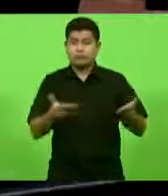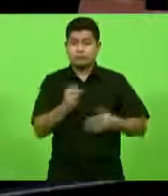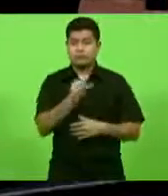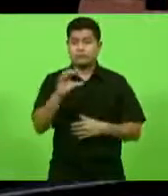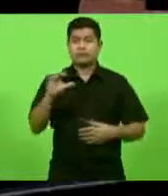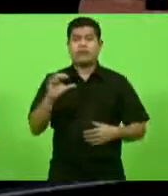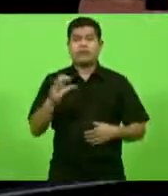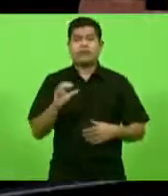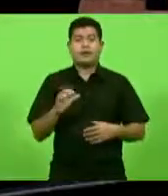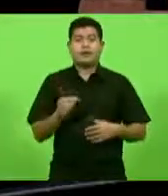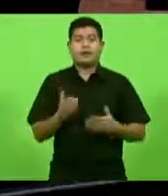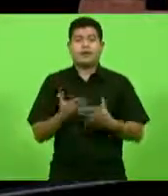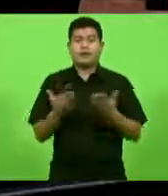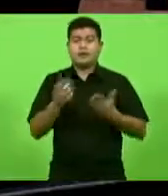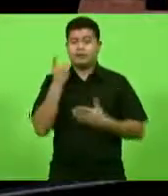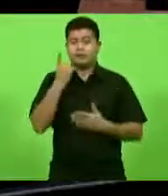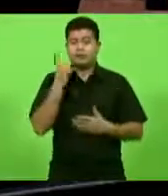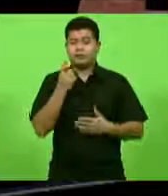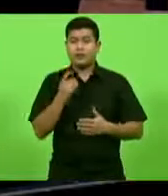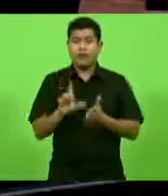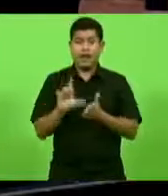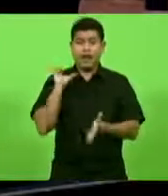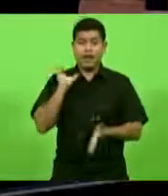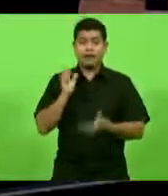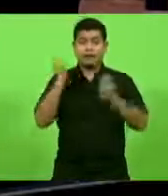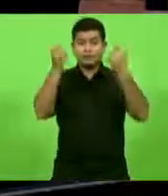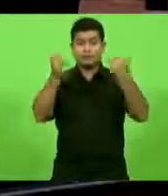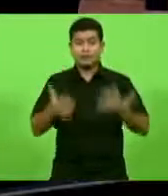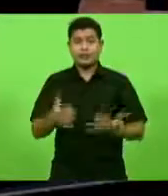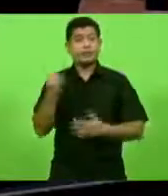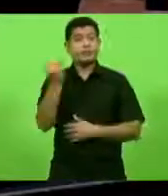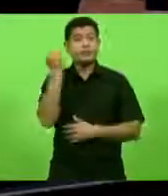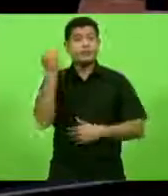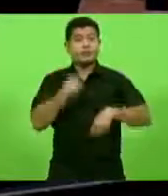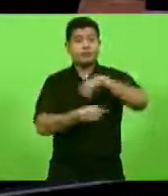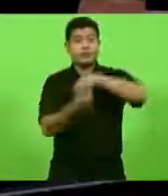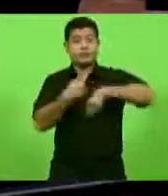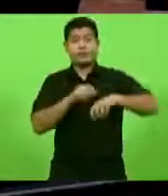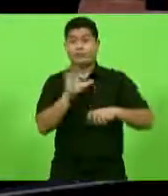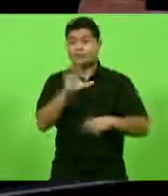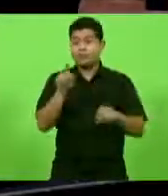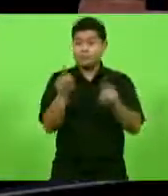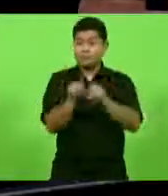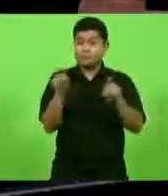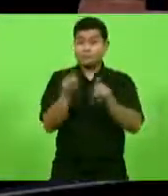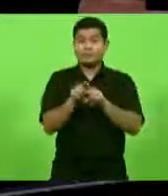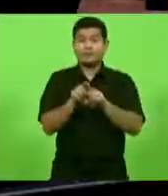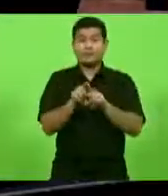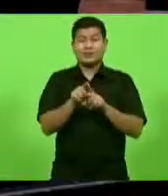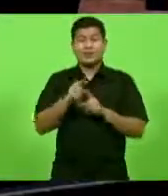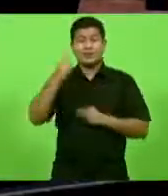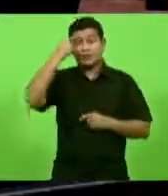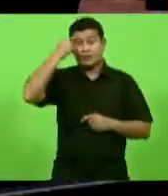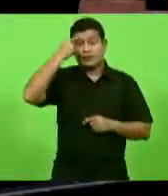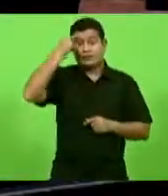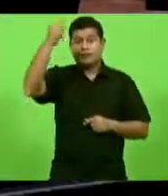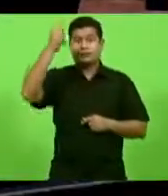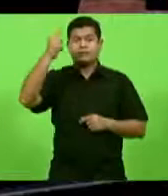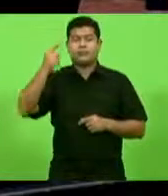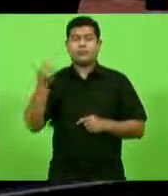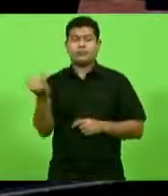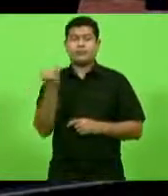os deputados que me anteciparam falaram da importância da economia, mas também ressalvando da importância para as